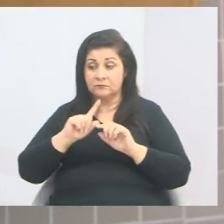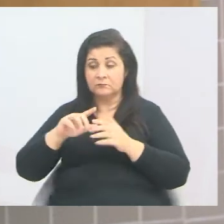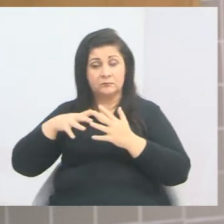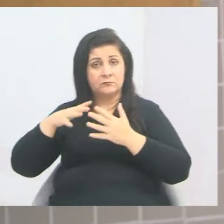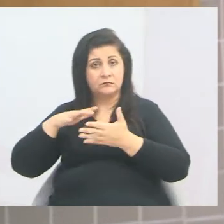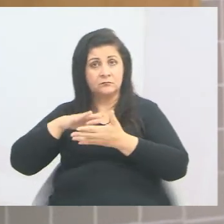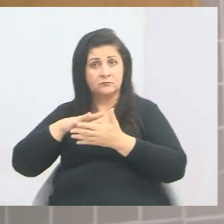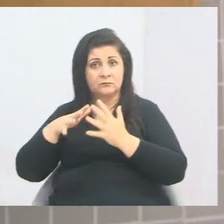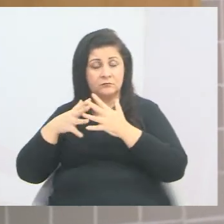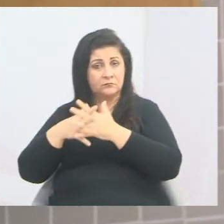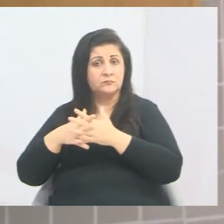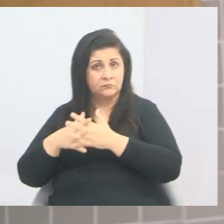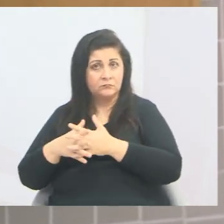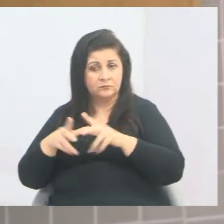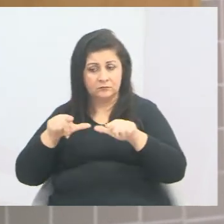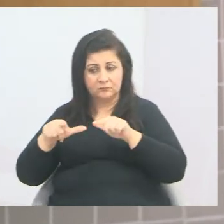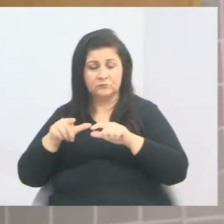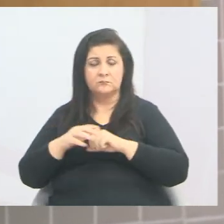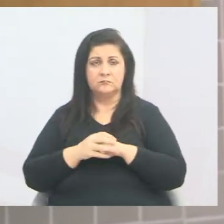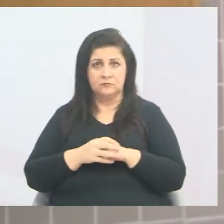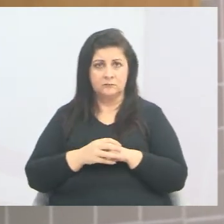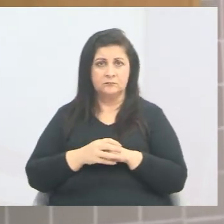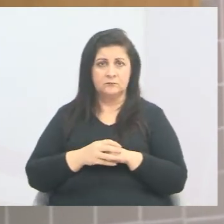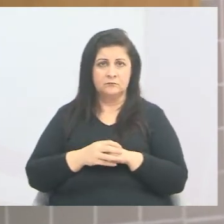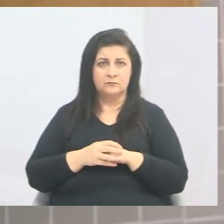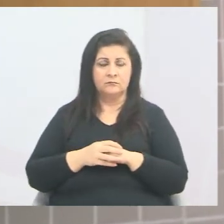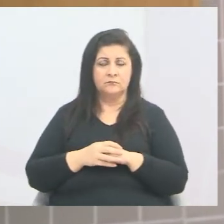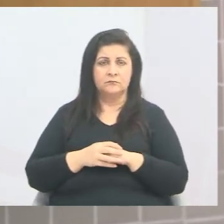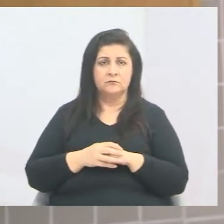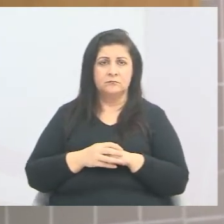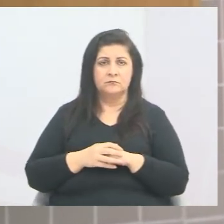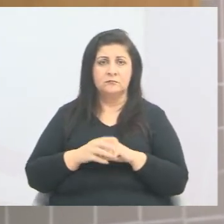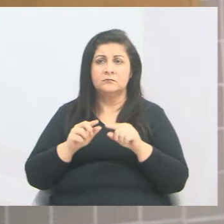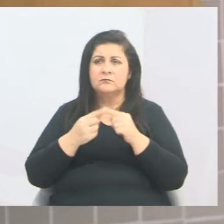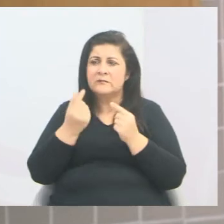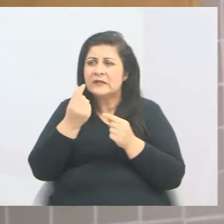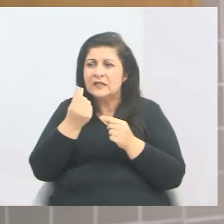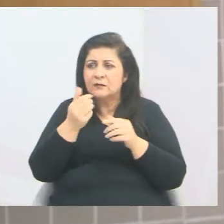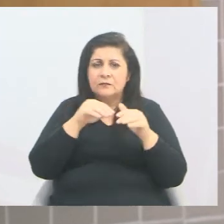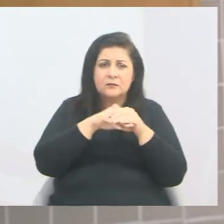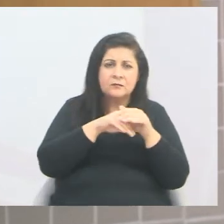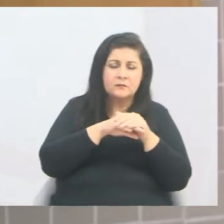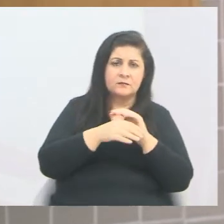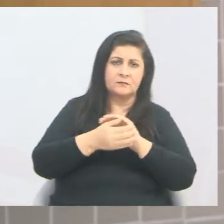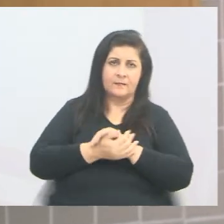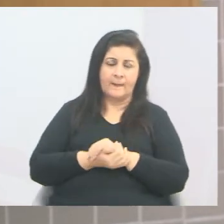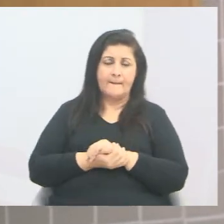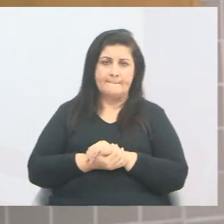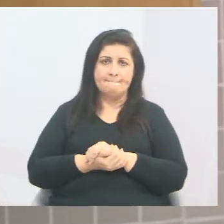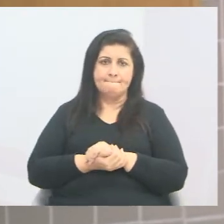estão em execuções também, né, que é a prudência, né, não temos como ter